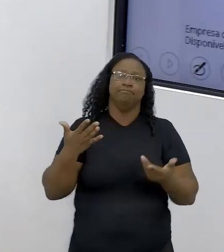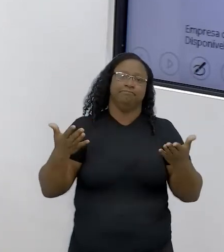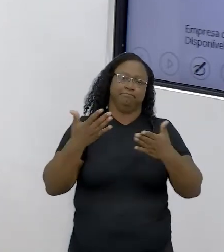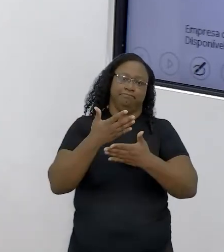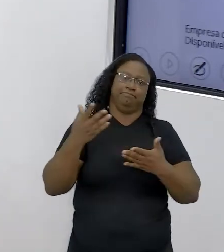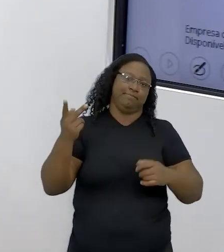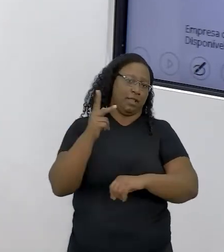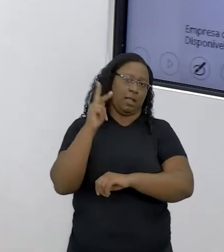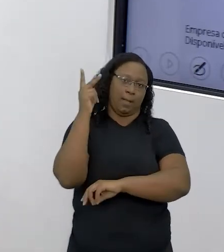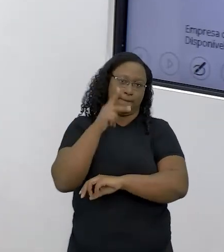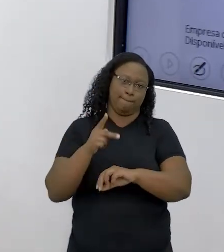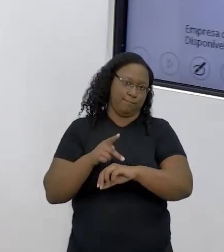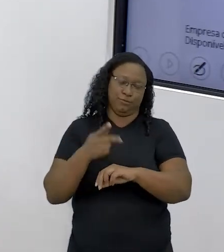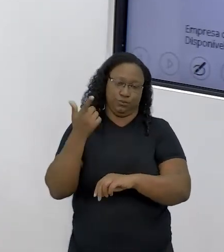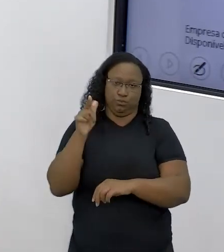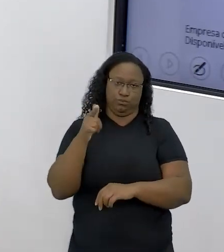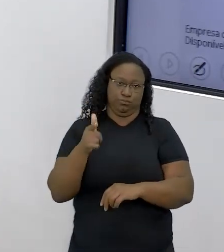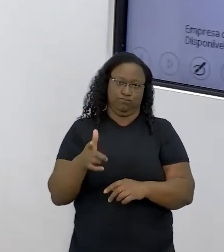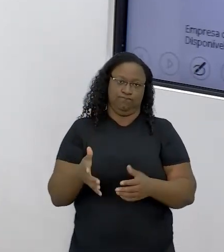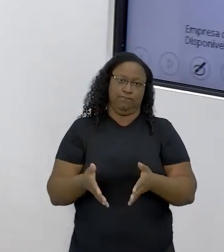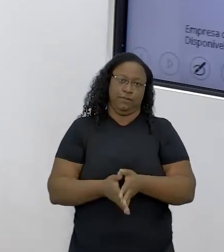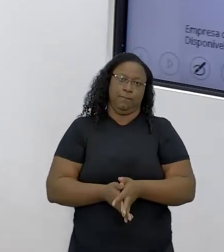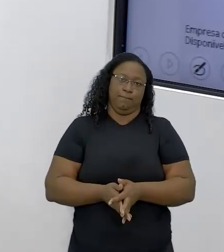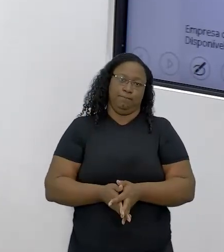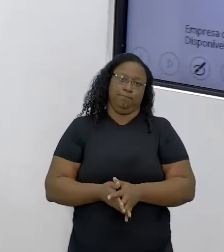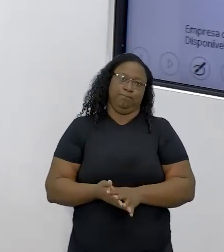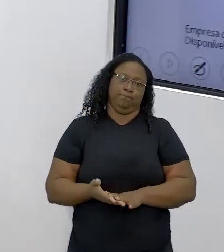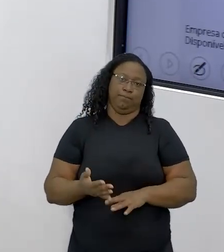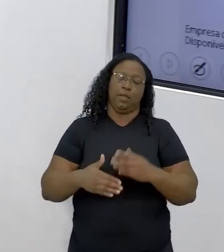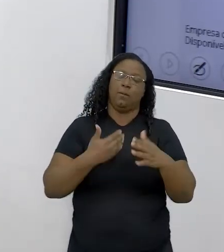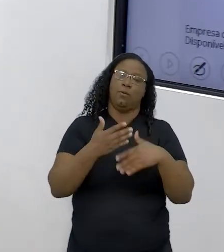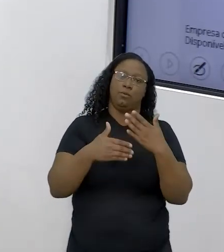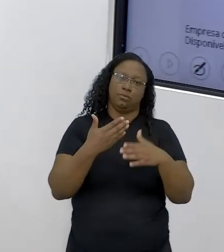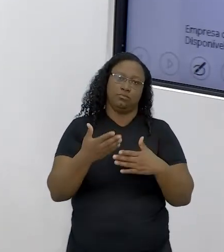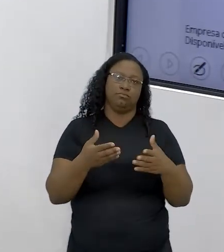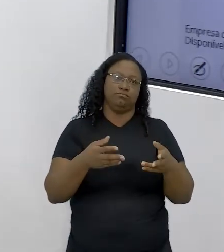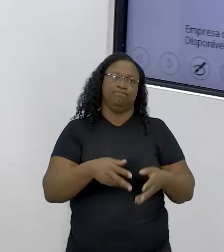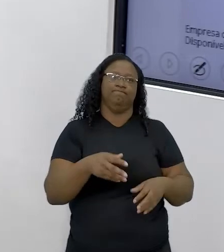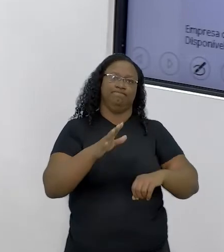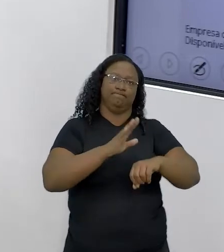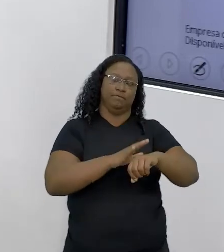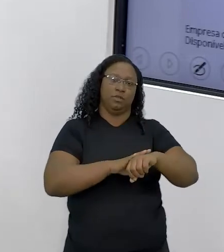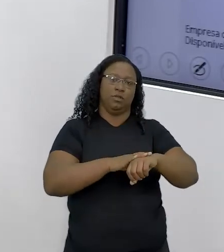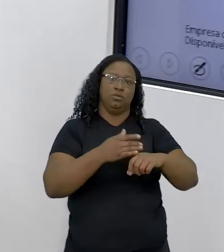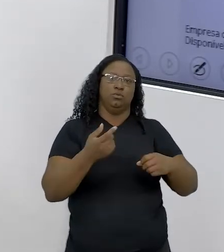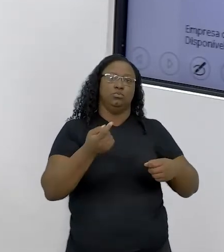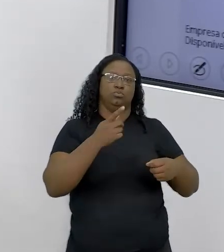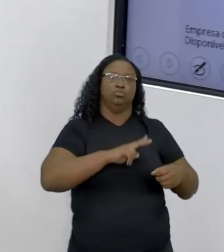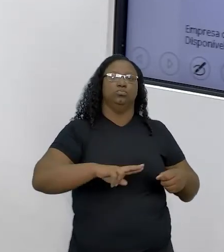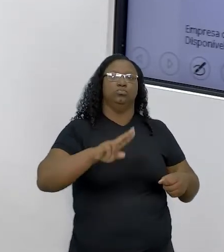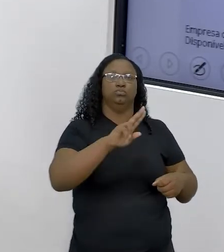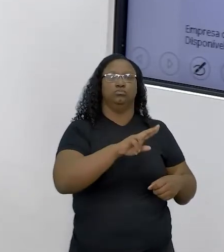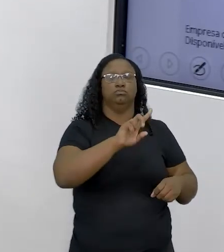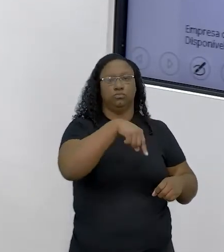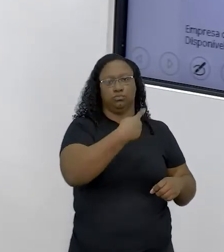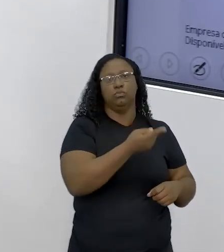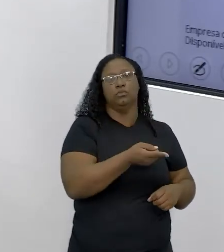alguns países que não tem como, por isso que eles optam por outras fontes, né? Então, para